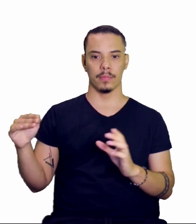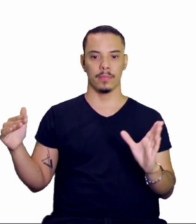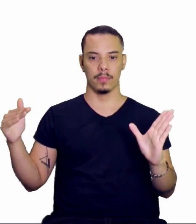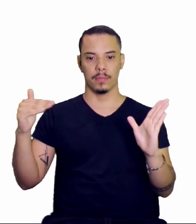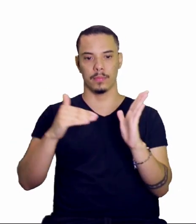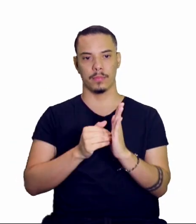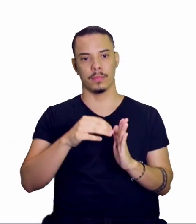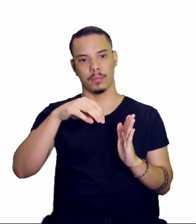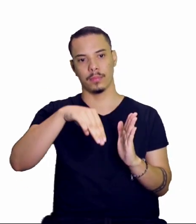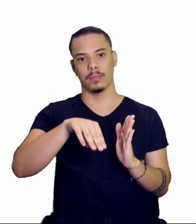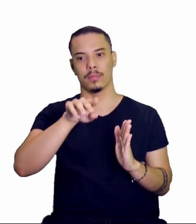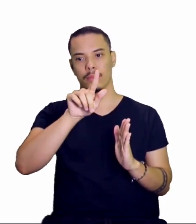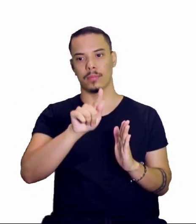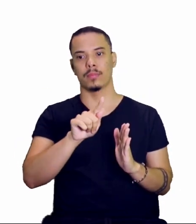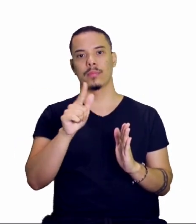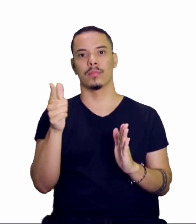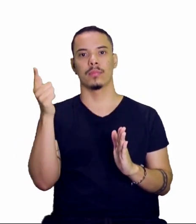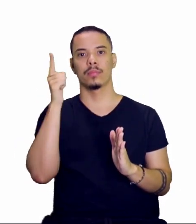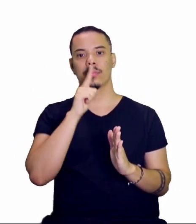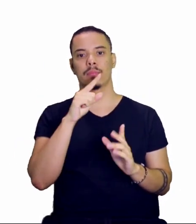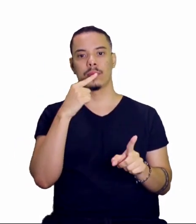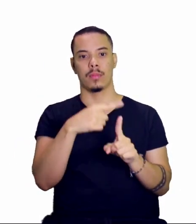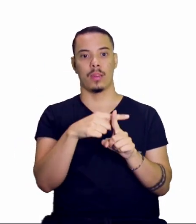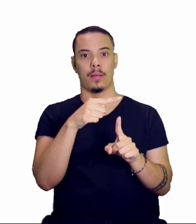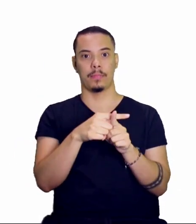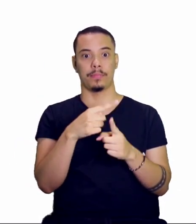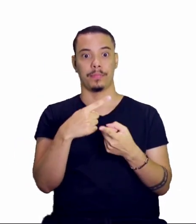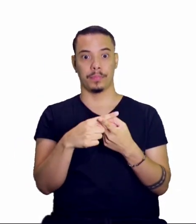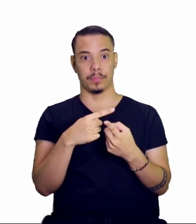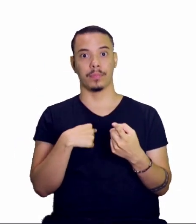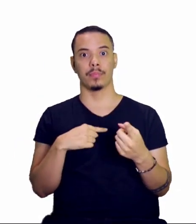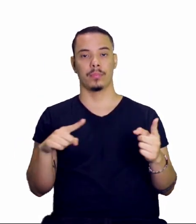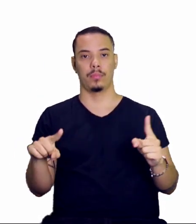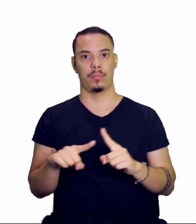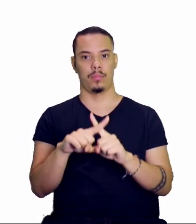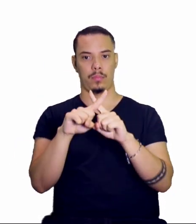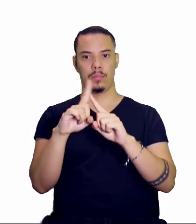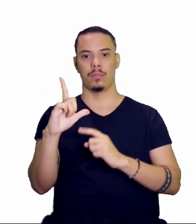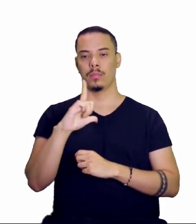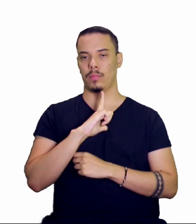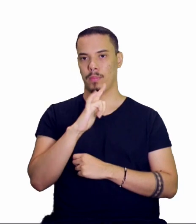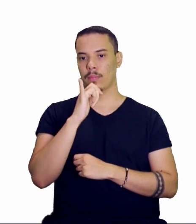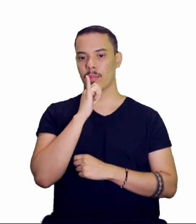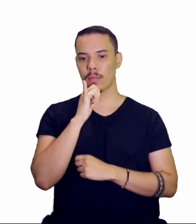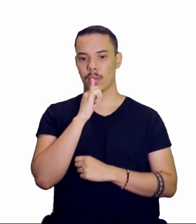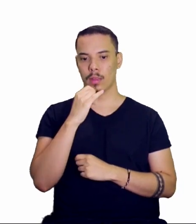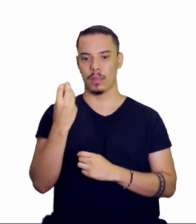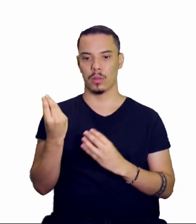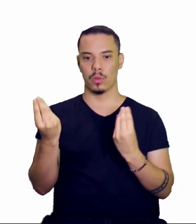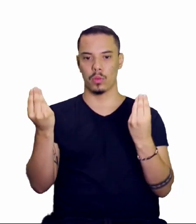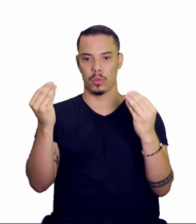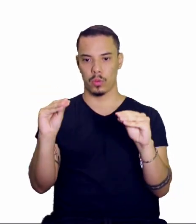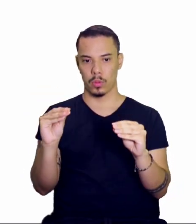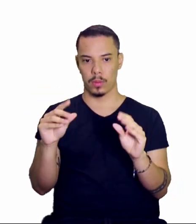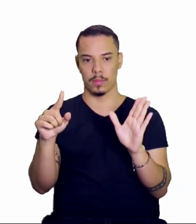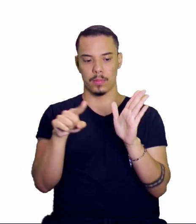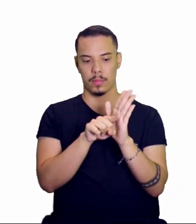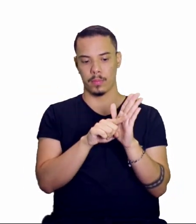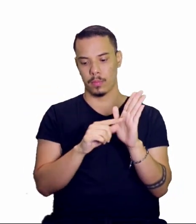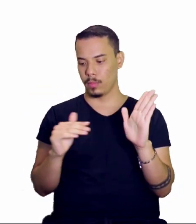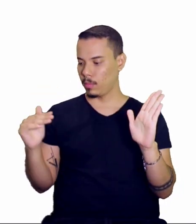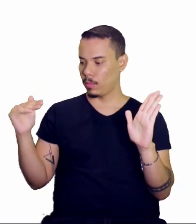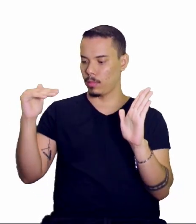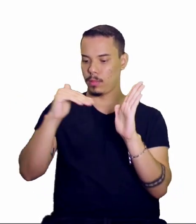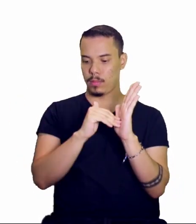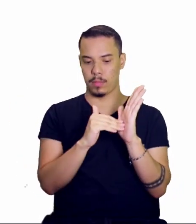MG, você colocaria positivo, né? Porque eu estou multiplicando. Isso, ali tem um exemplo, quando eu colocar do menorzinho lá para o maior, aí